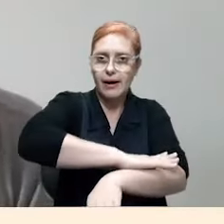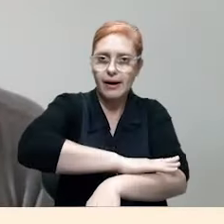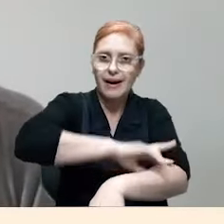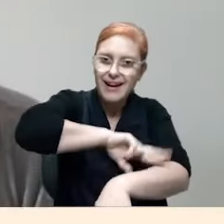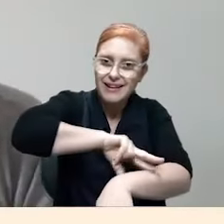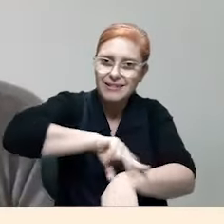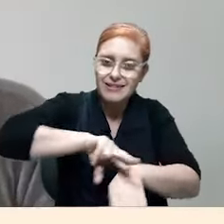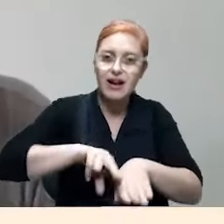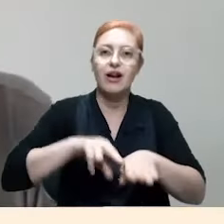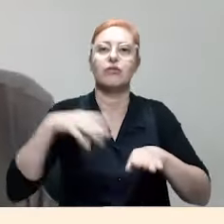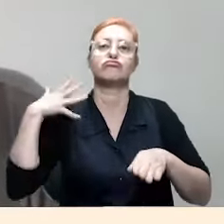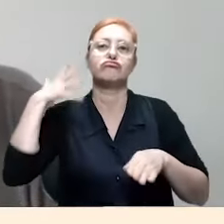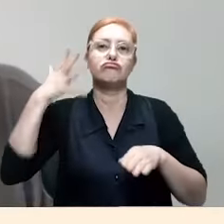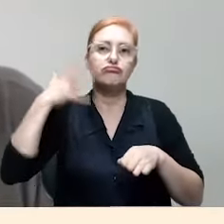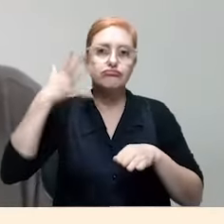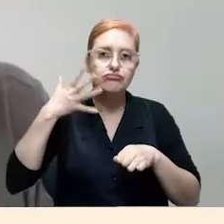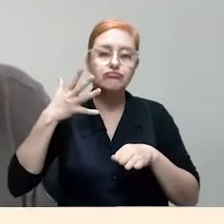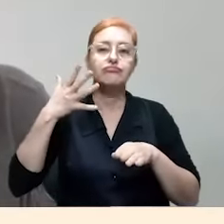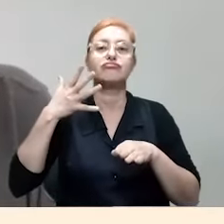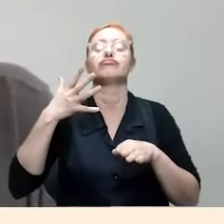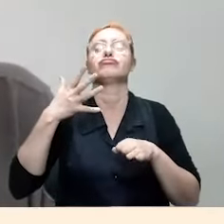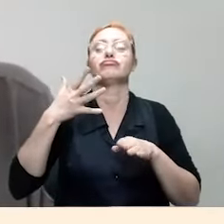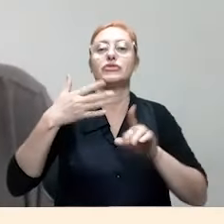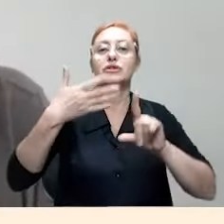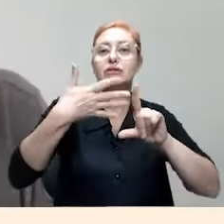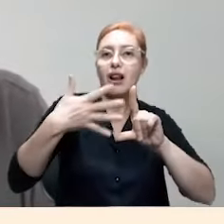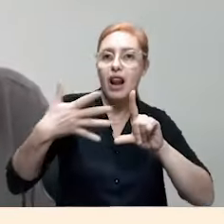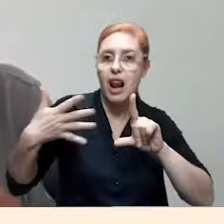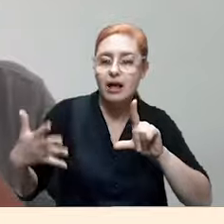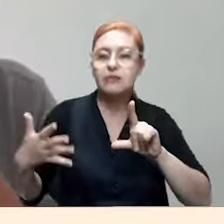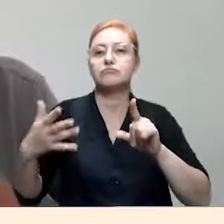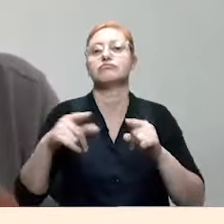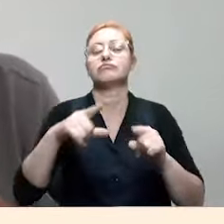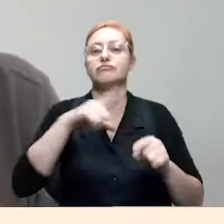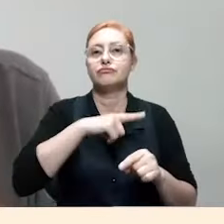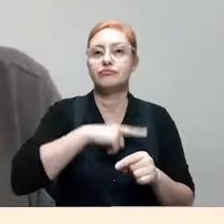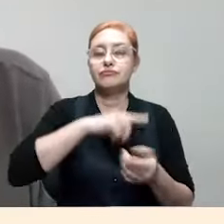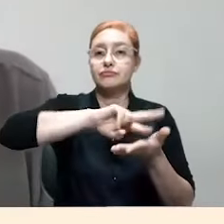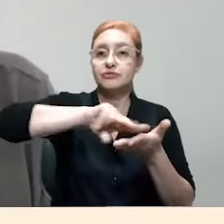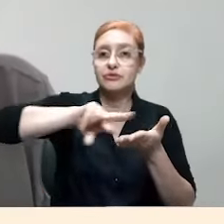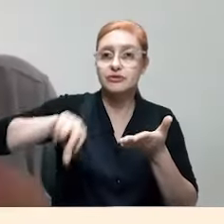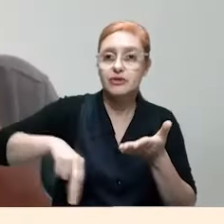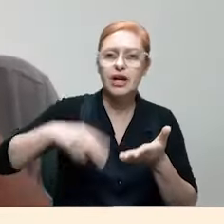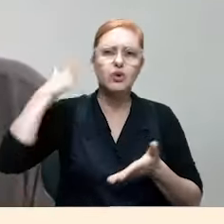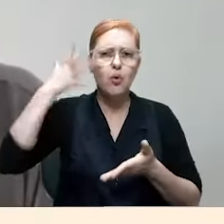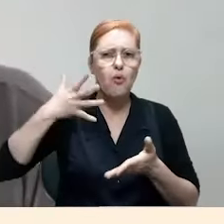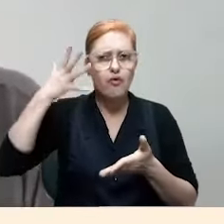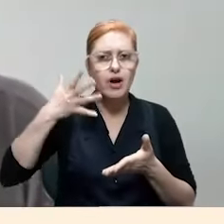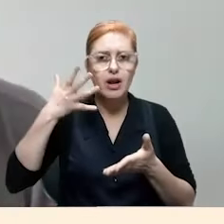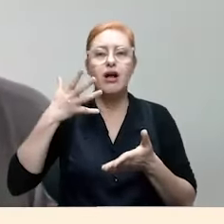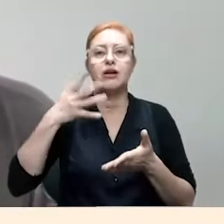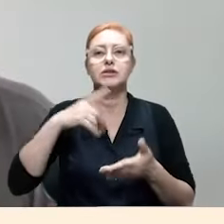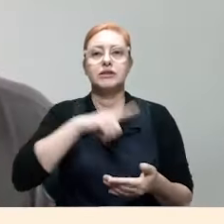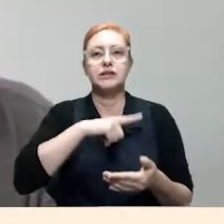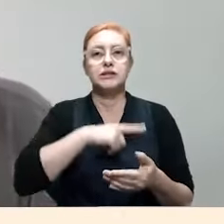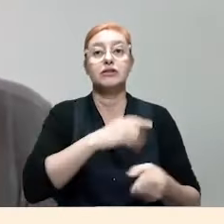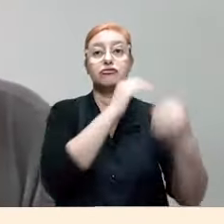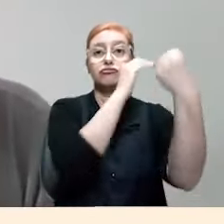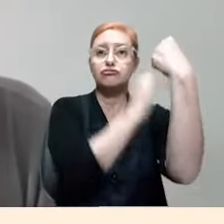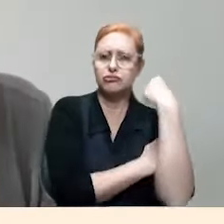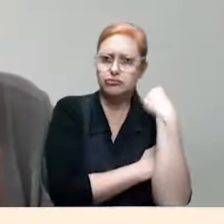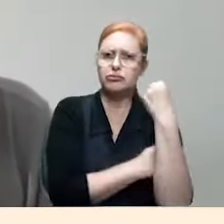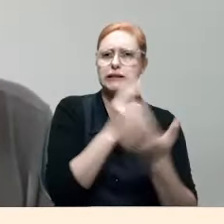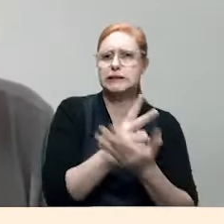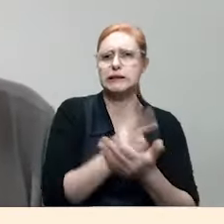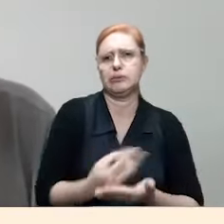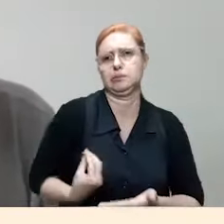outras conferências onde o feminismo esteve presente, onde o feminismo esteve atuando, né, no sentido